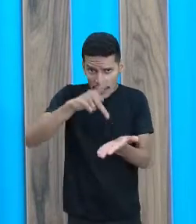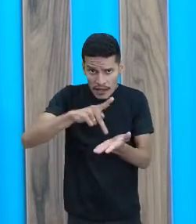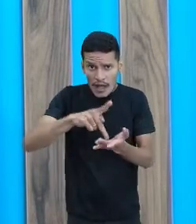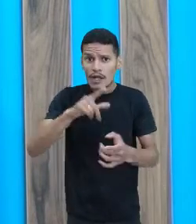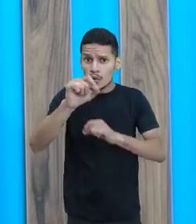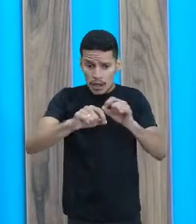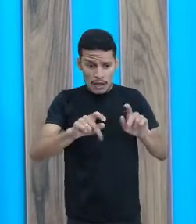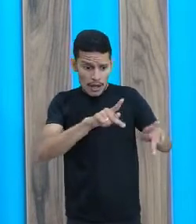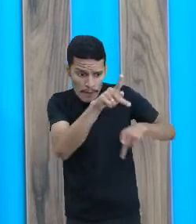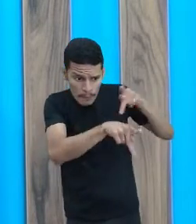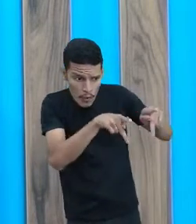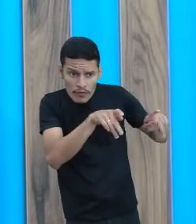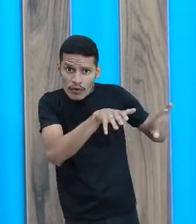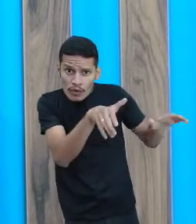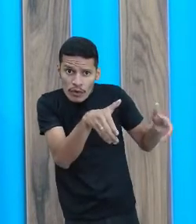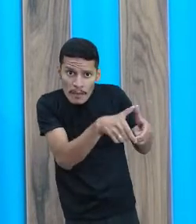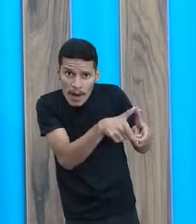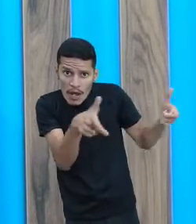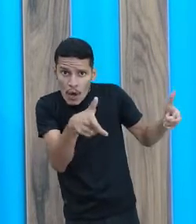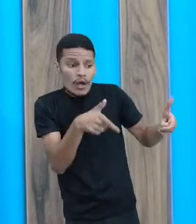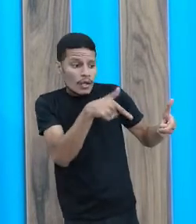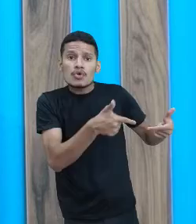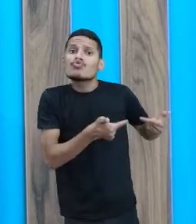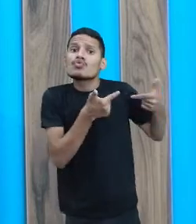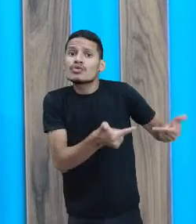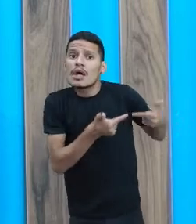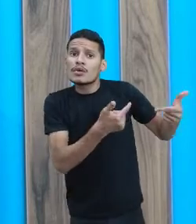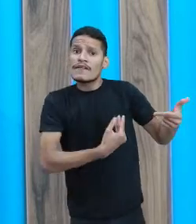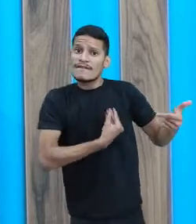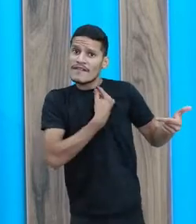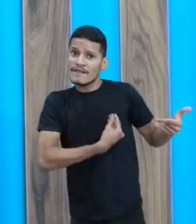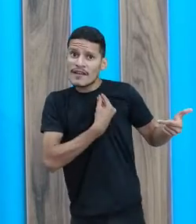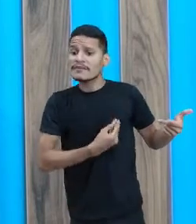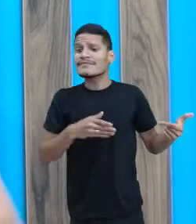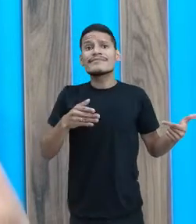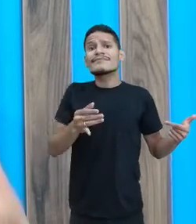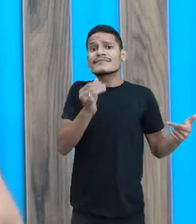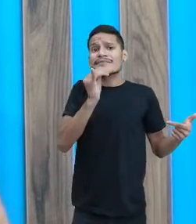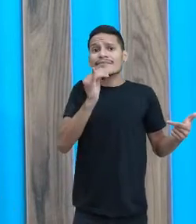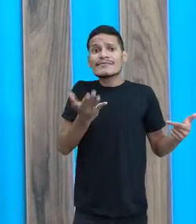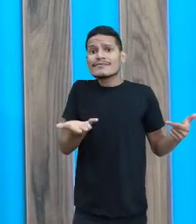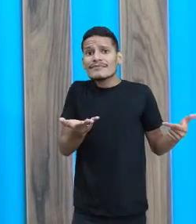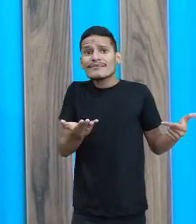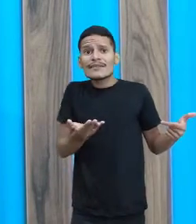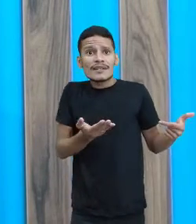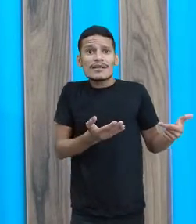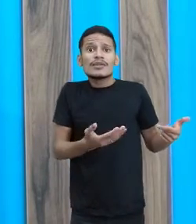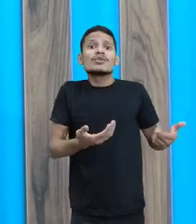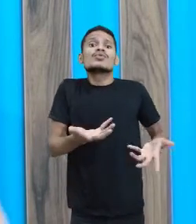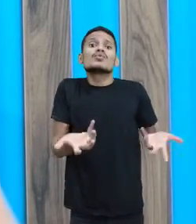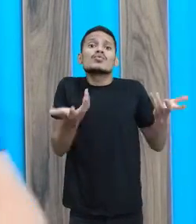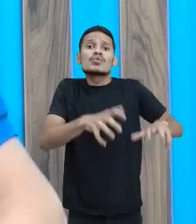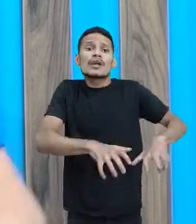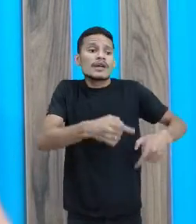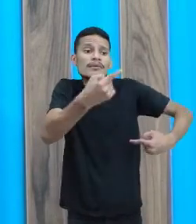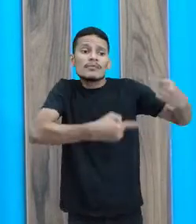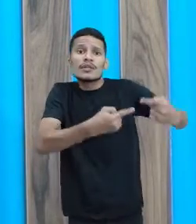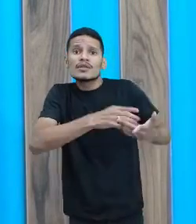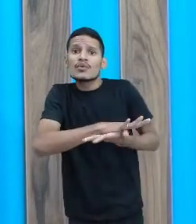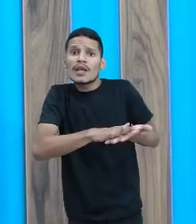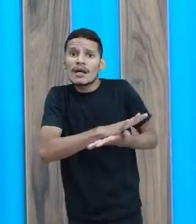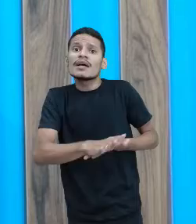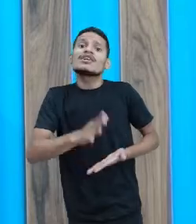parte da população brasileira estava brigando, lutando para sobreviver e simplesmente não se lançou um debate político. E como já havia